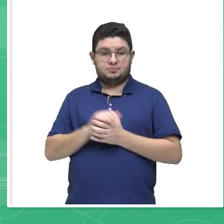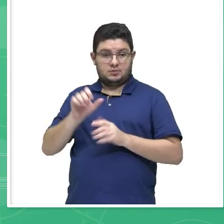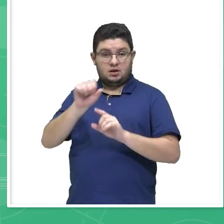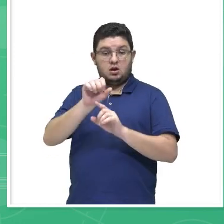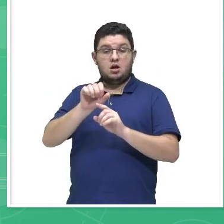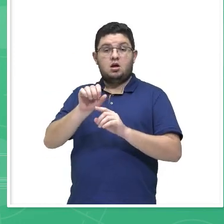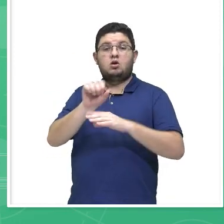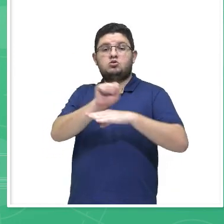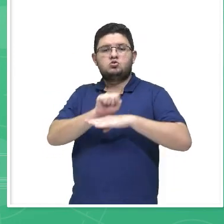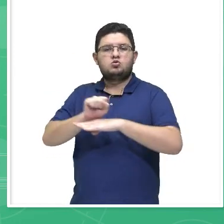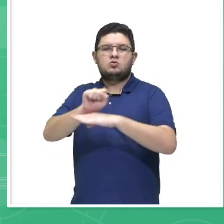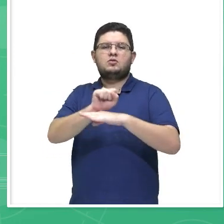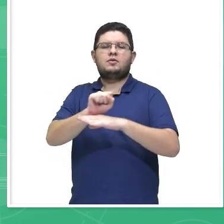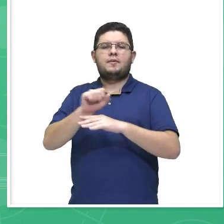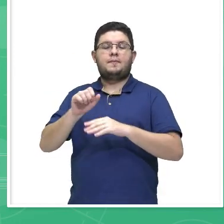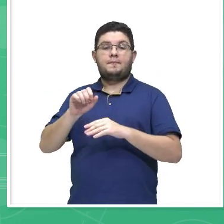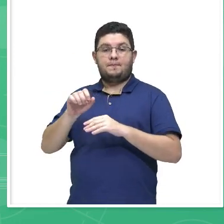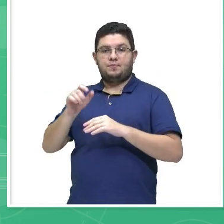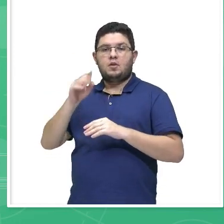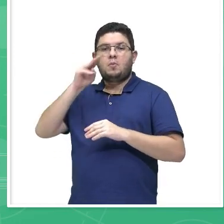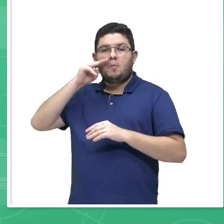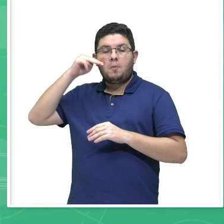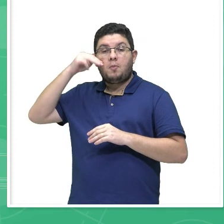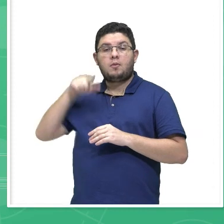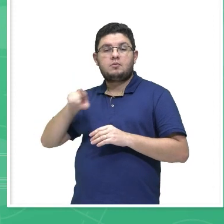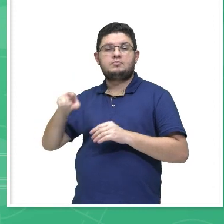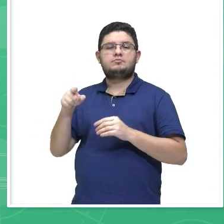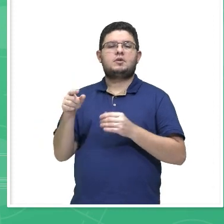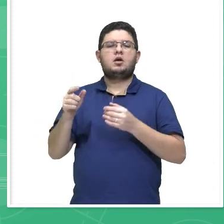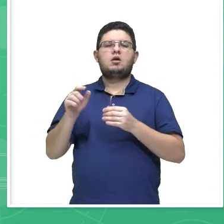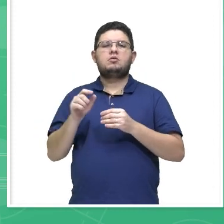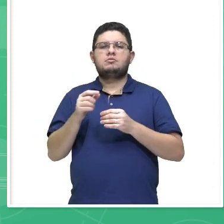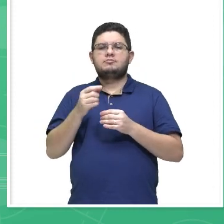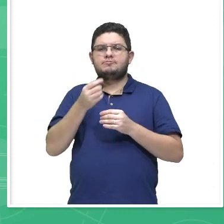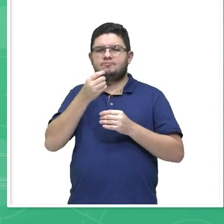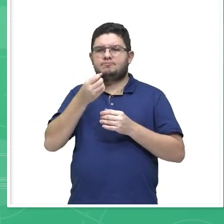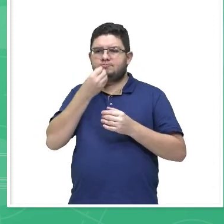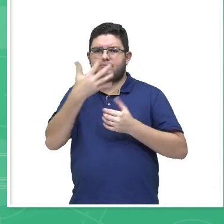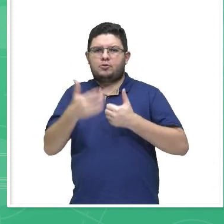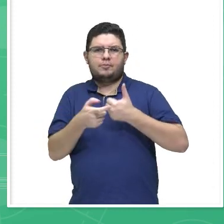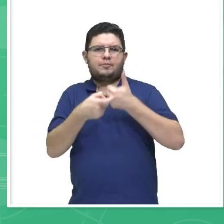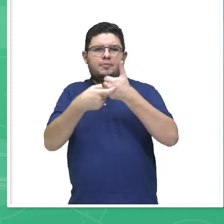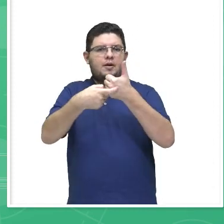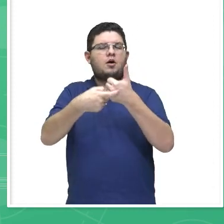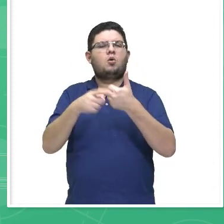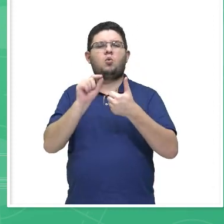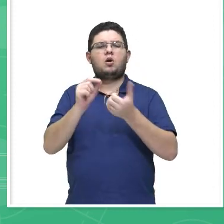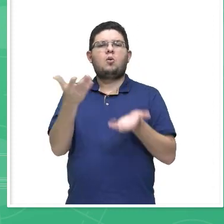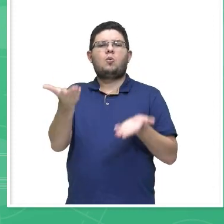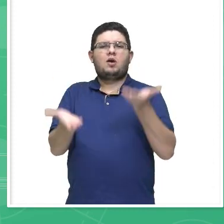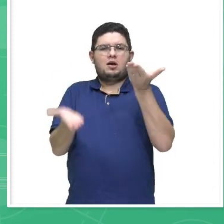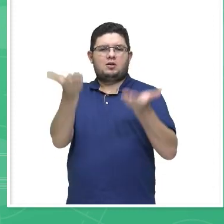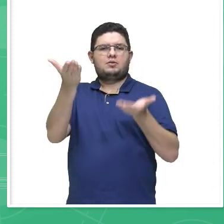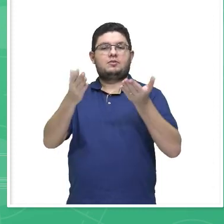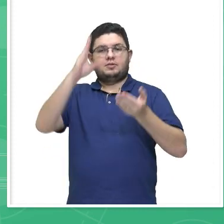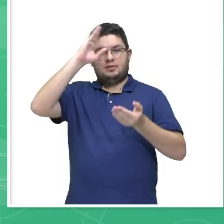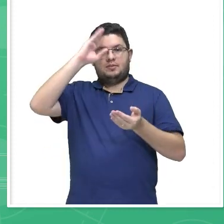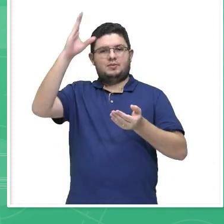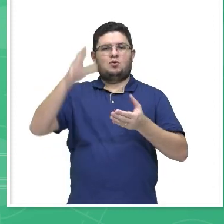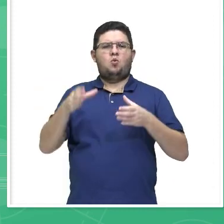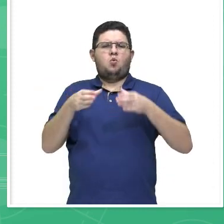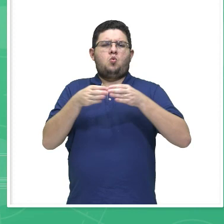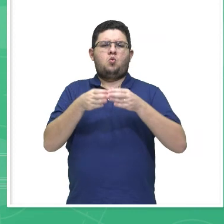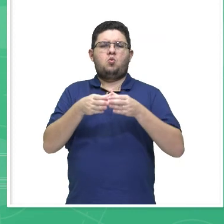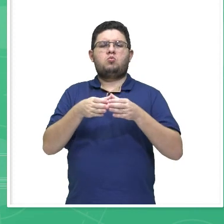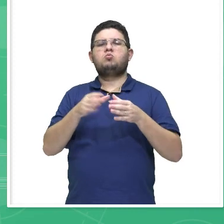plenamente favorável ao equilíbrio social a partir dos burgueses. Não. Marx